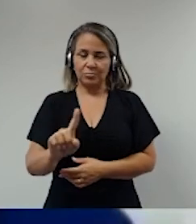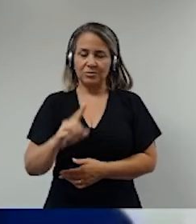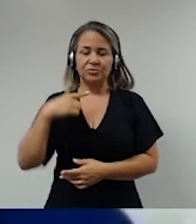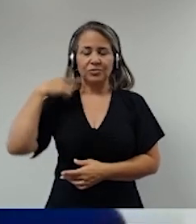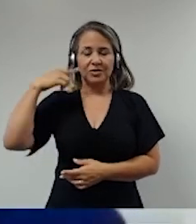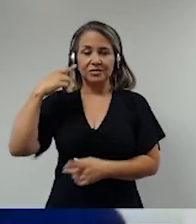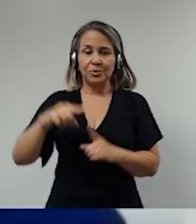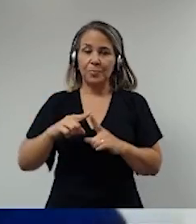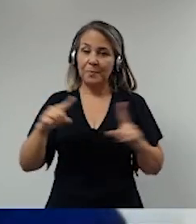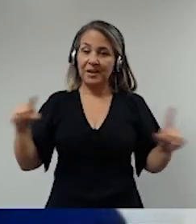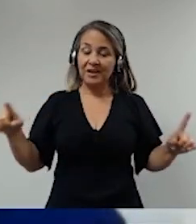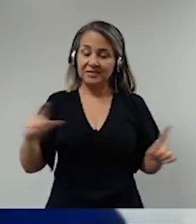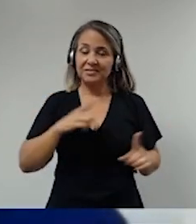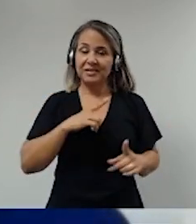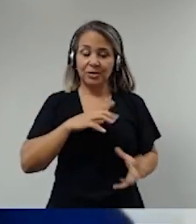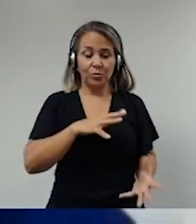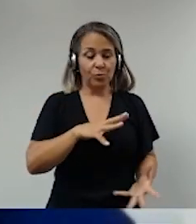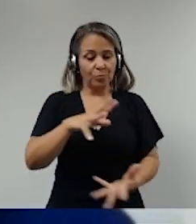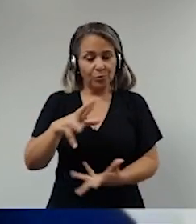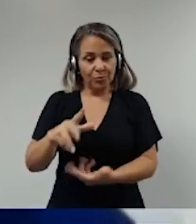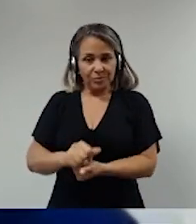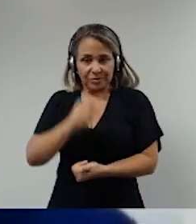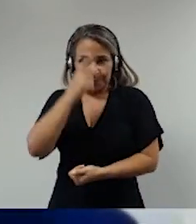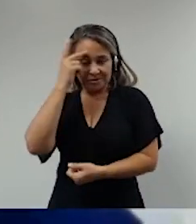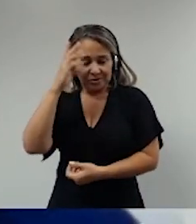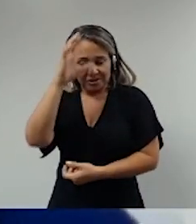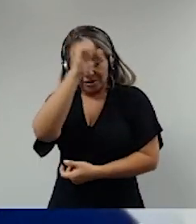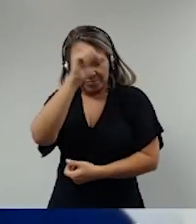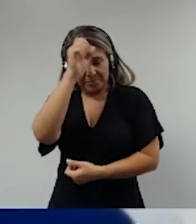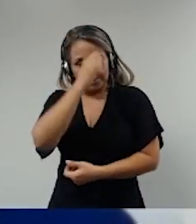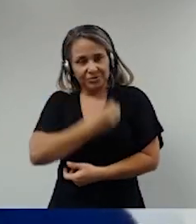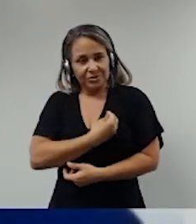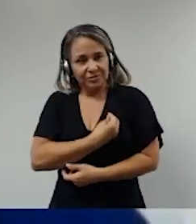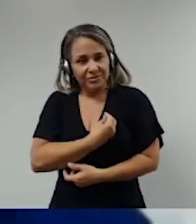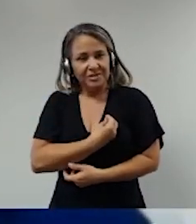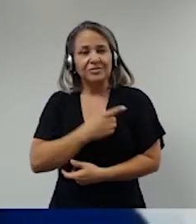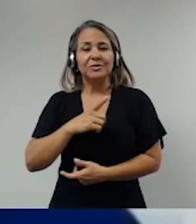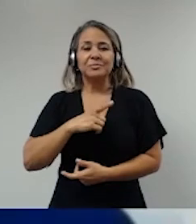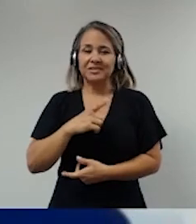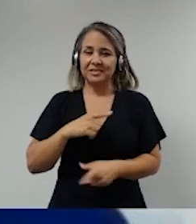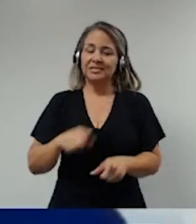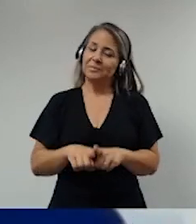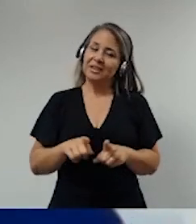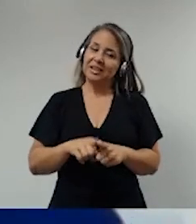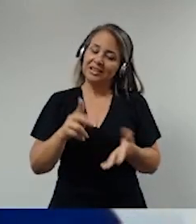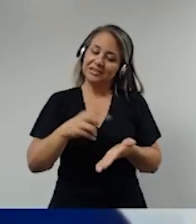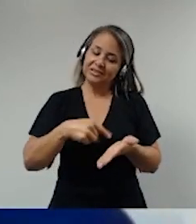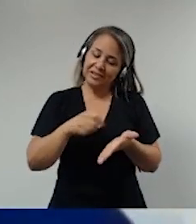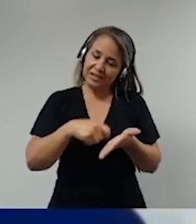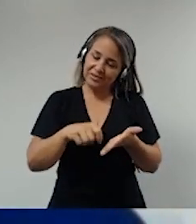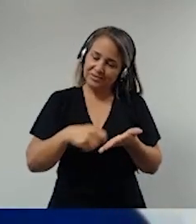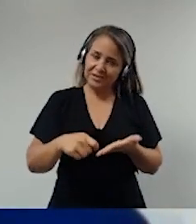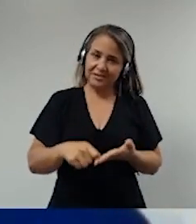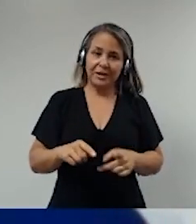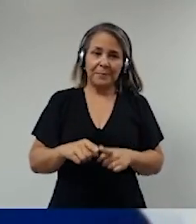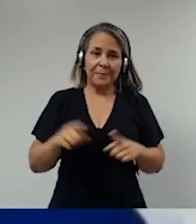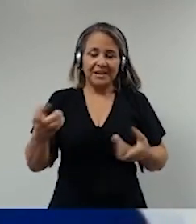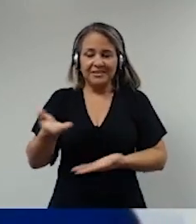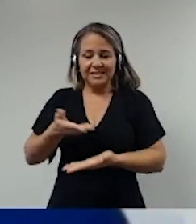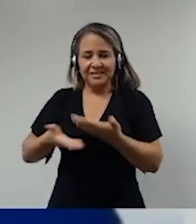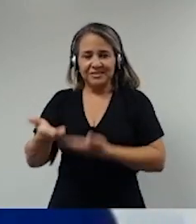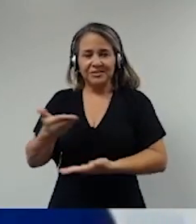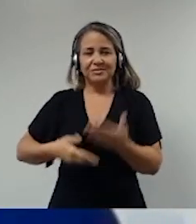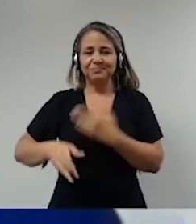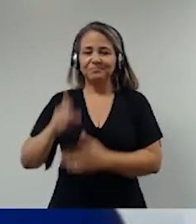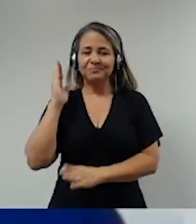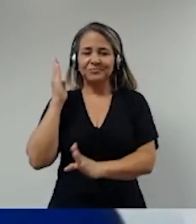do mundo que aprende com a vida, e agora vamos ter ele como publicitário, mas é um cara que se relaciona direto